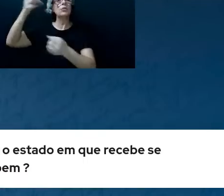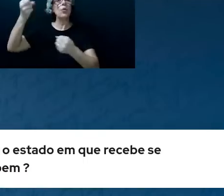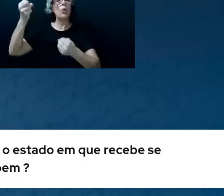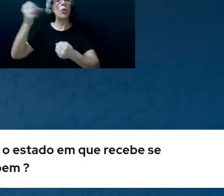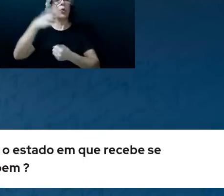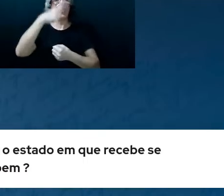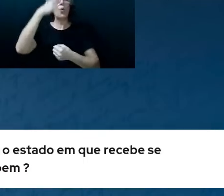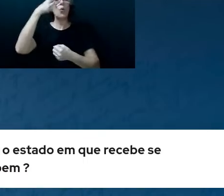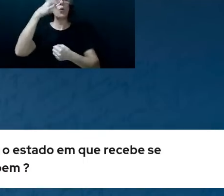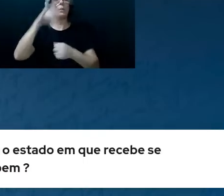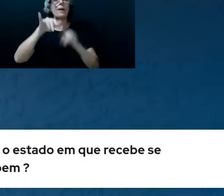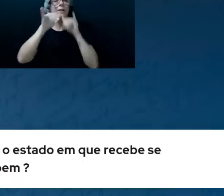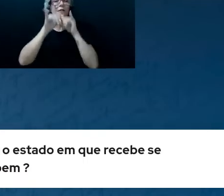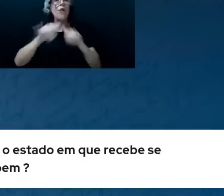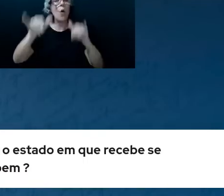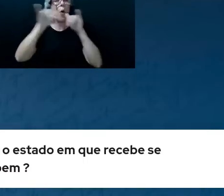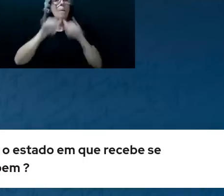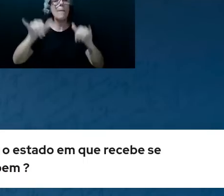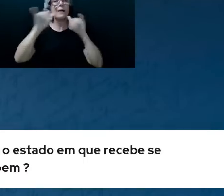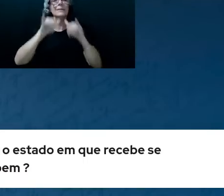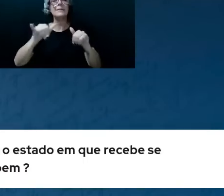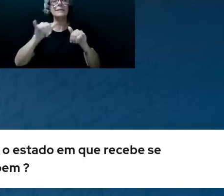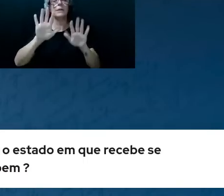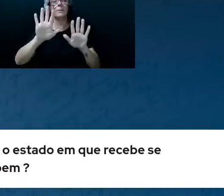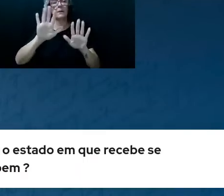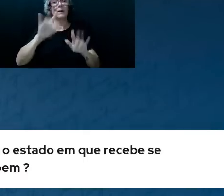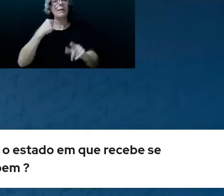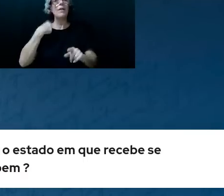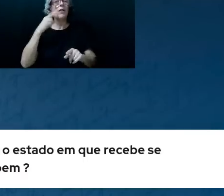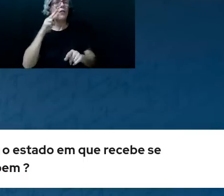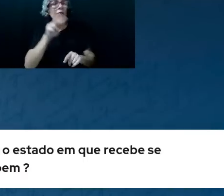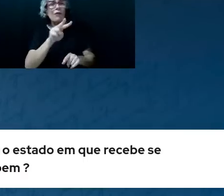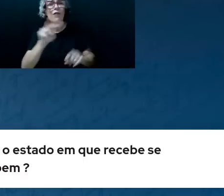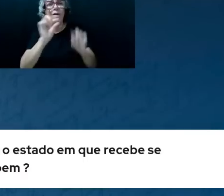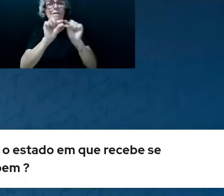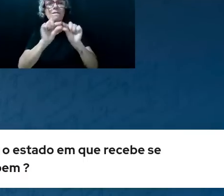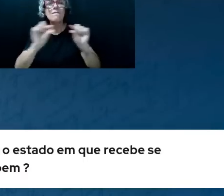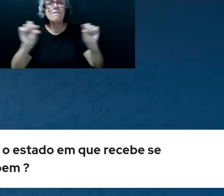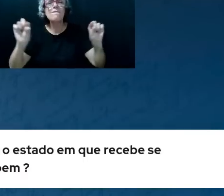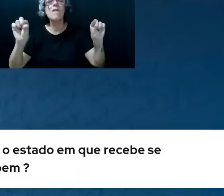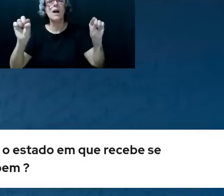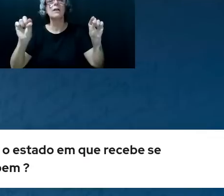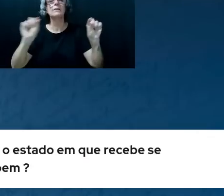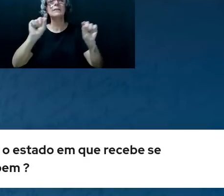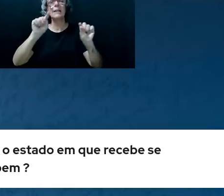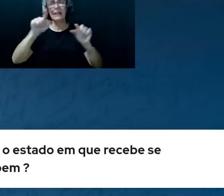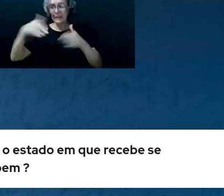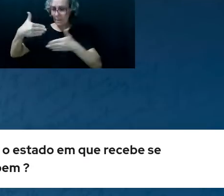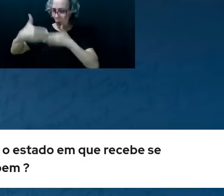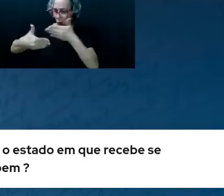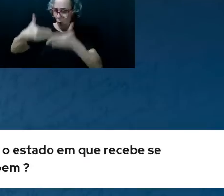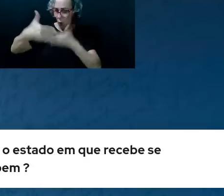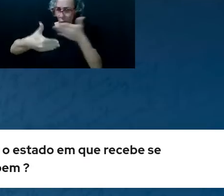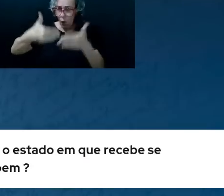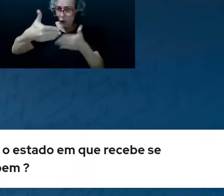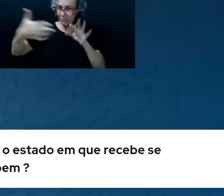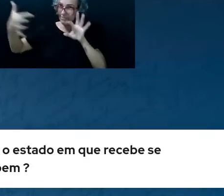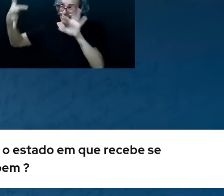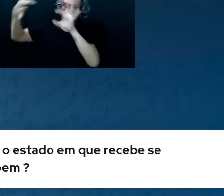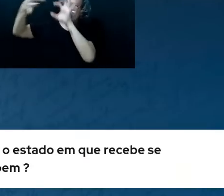eu vou reformular um pouquinho a questão, porque é o que eu estou entendendo que ela está perguntando. Nesse processo de intercâmbio mediúnico,